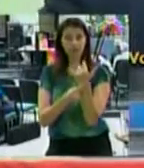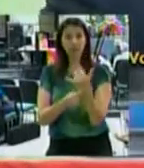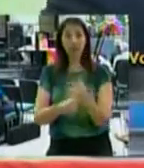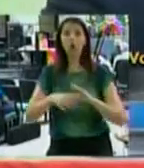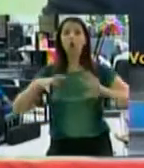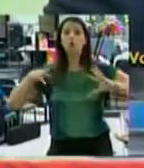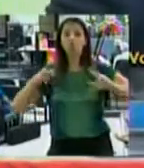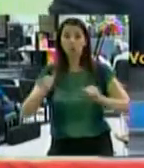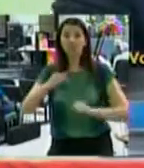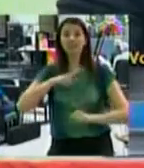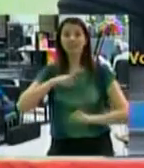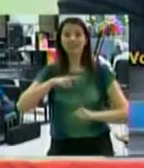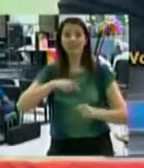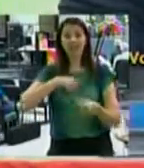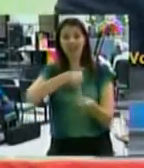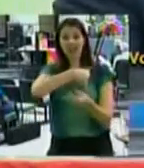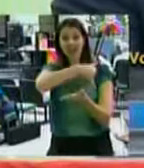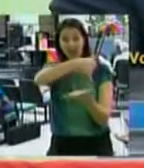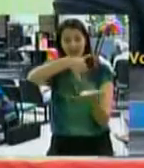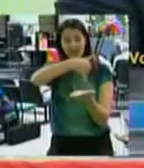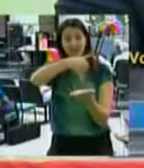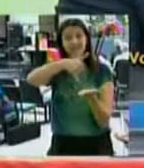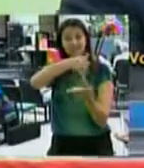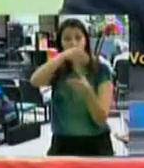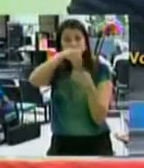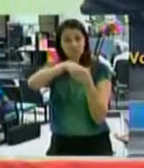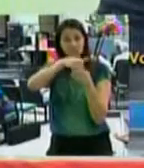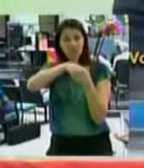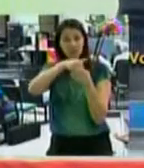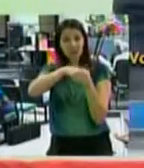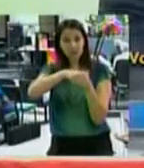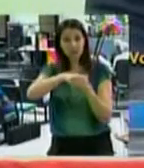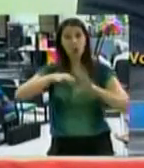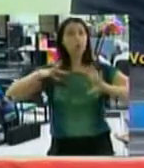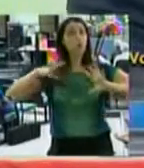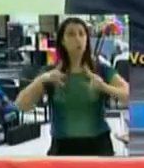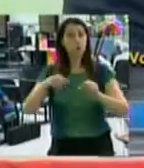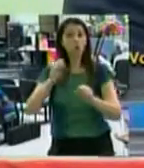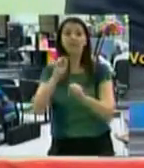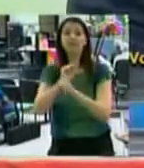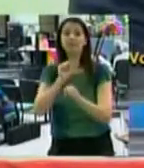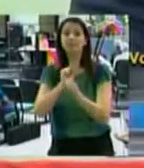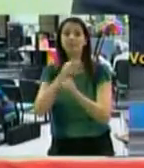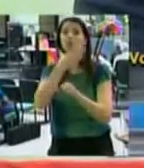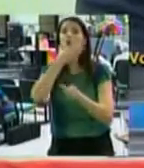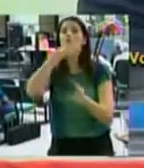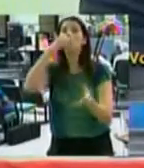azeite. As 10 esperam o noivo.